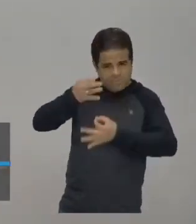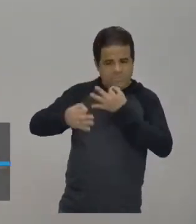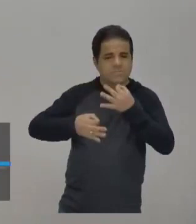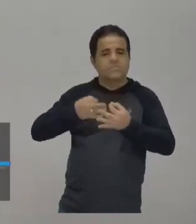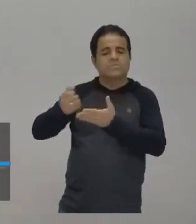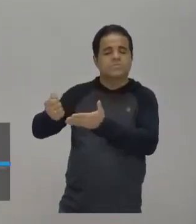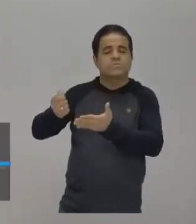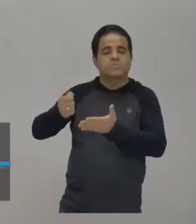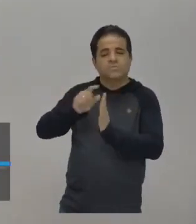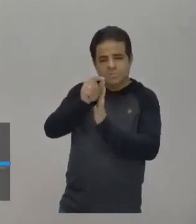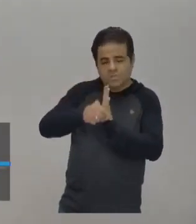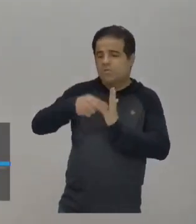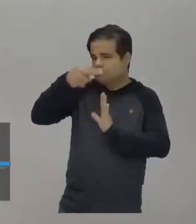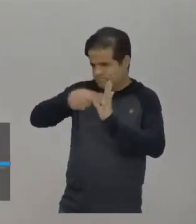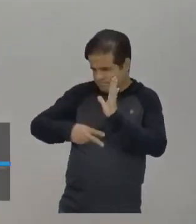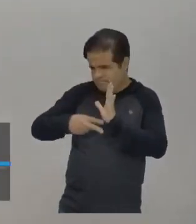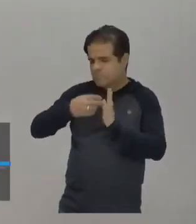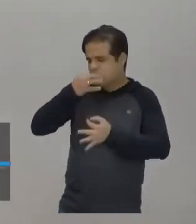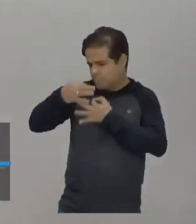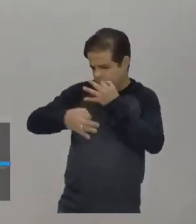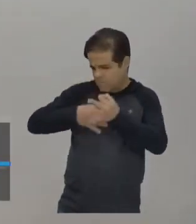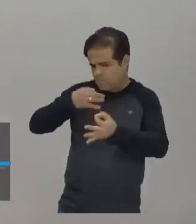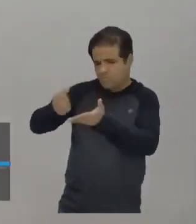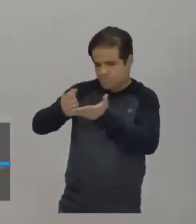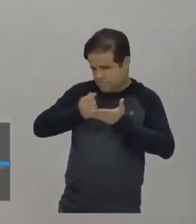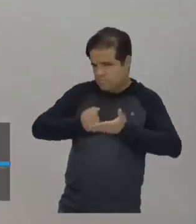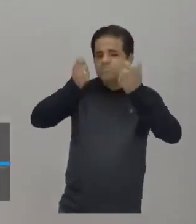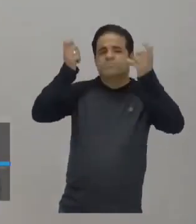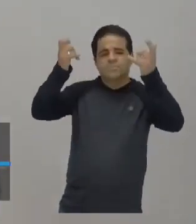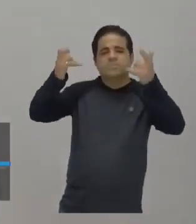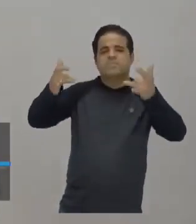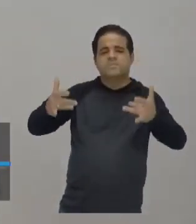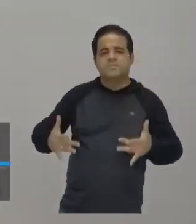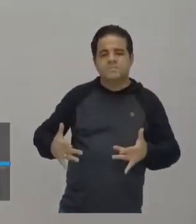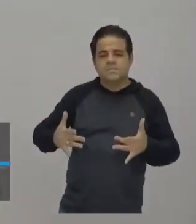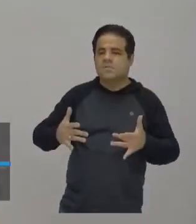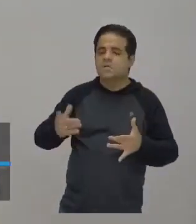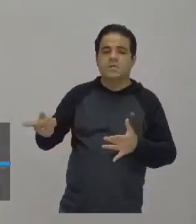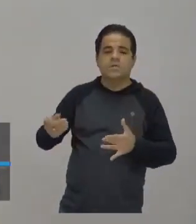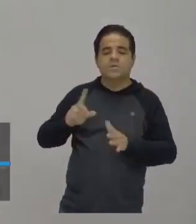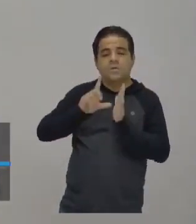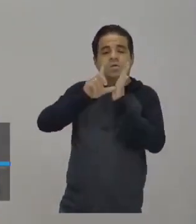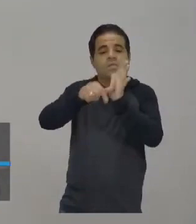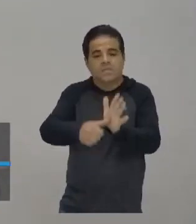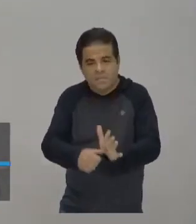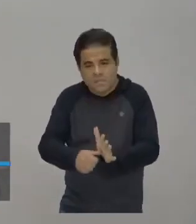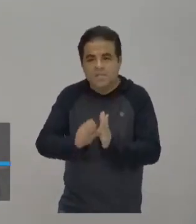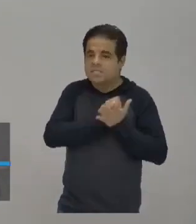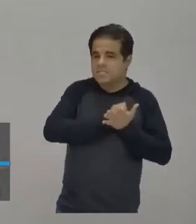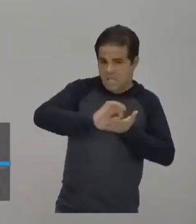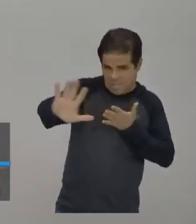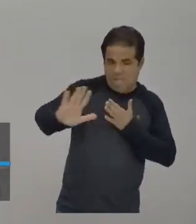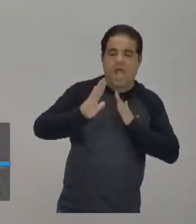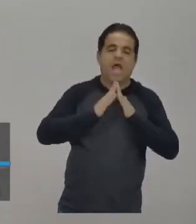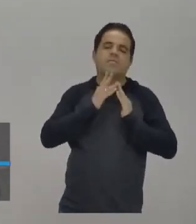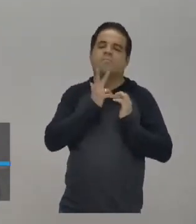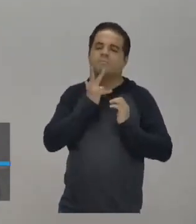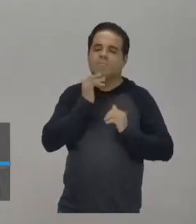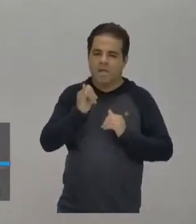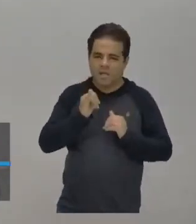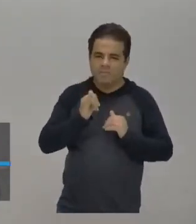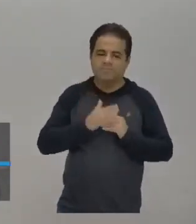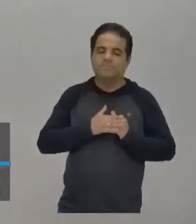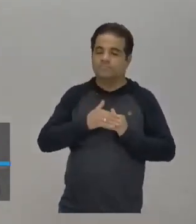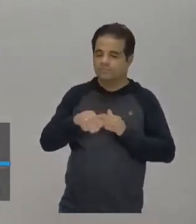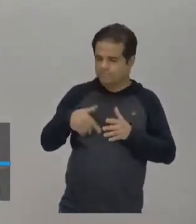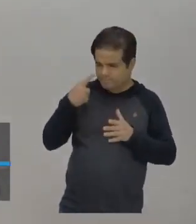trazer para vocês a leitura de um artigo de opinião sobre este assunto, sobre o retardamento da saída da casa dos pais.